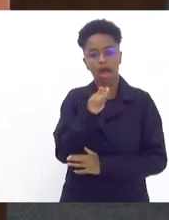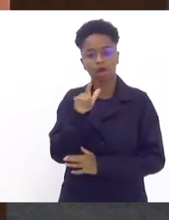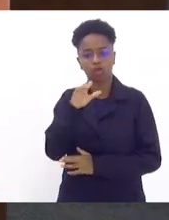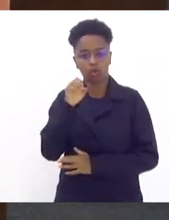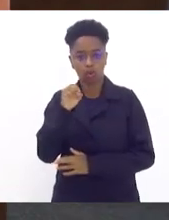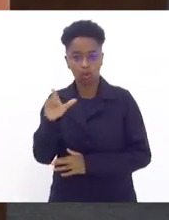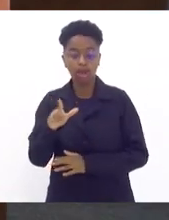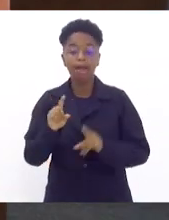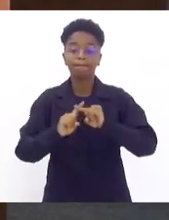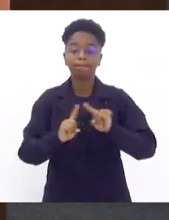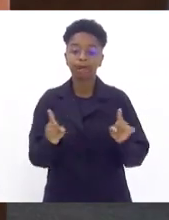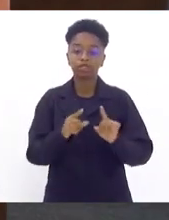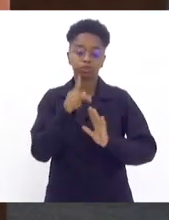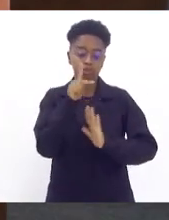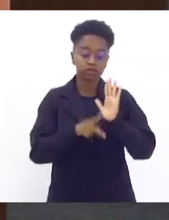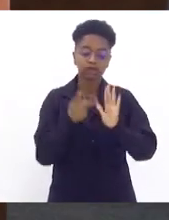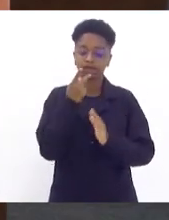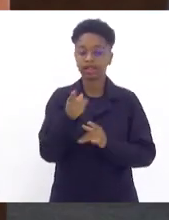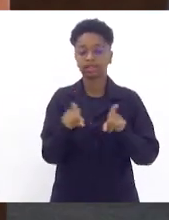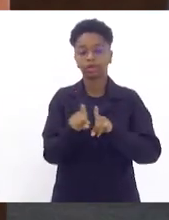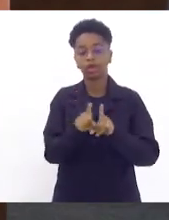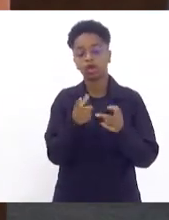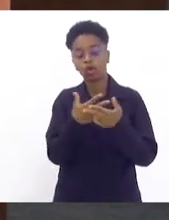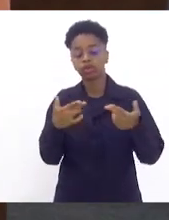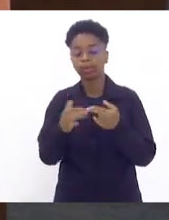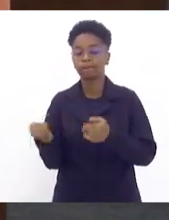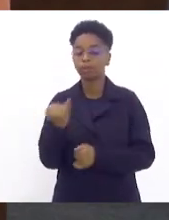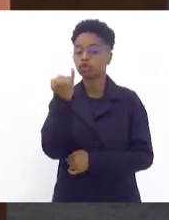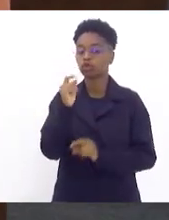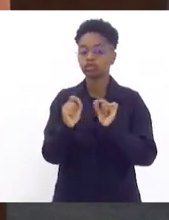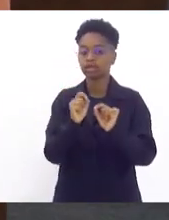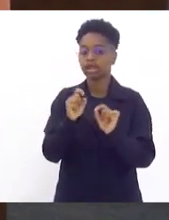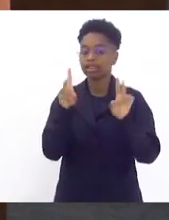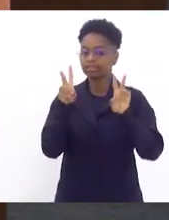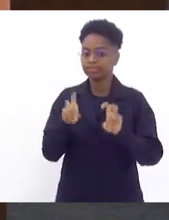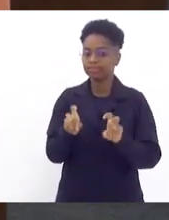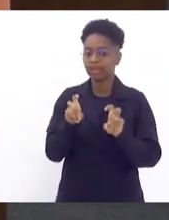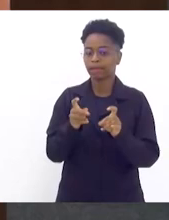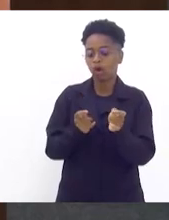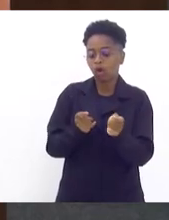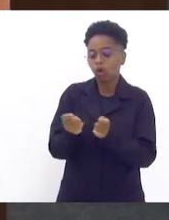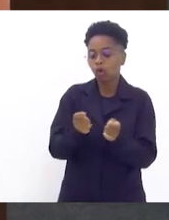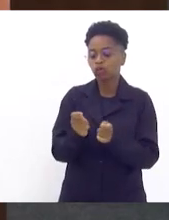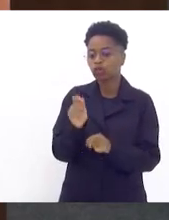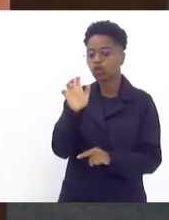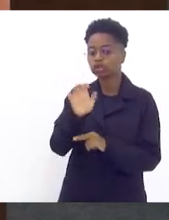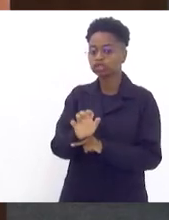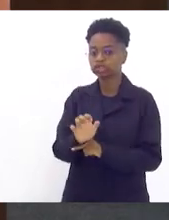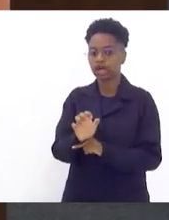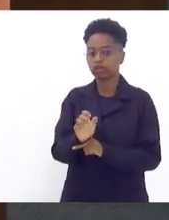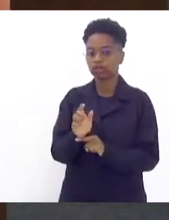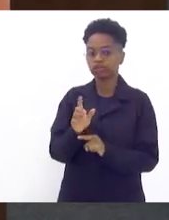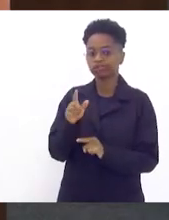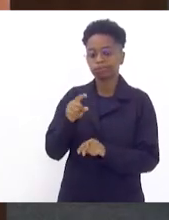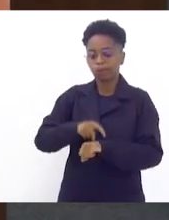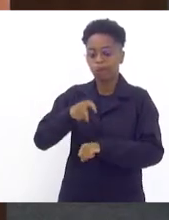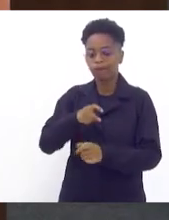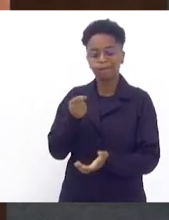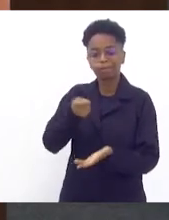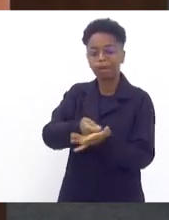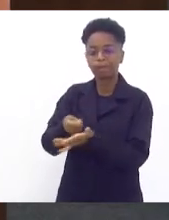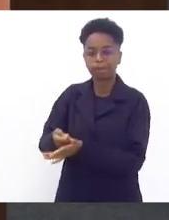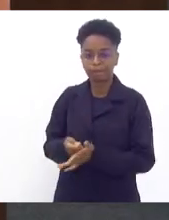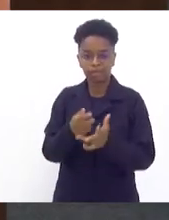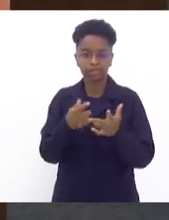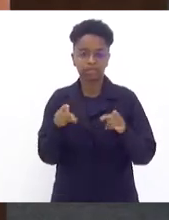Excelência versa sobre algo muito importante para a tributação, para o controle do Estado nesse processo de incentivo